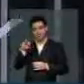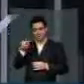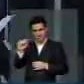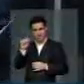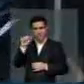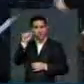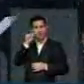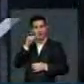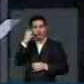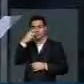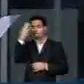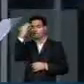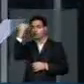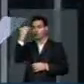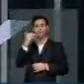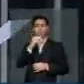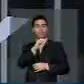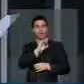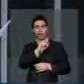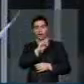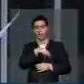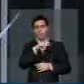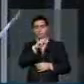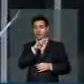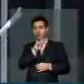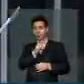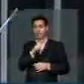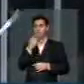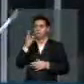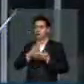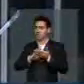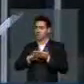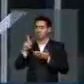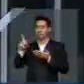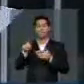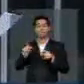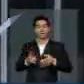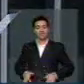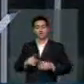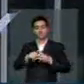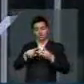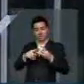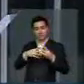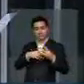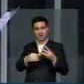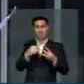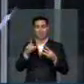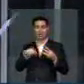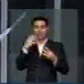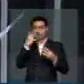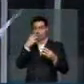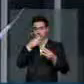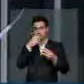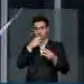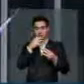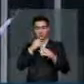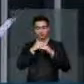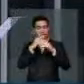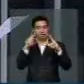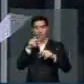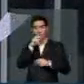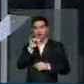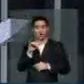elogiada por Carmen Miranda e que lhe deu três filhos cantores e compositores do mesmo quilate do